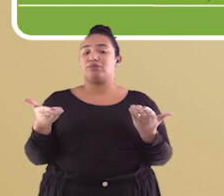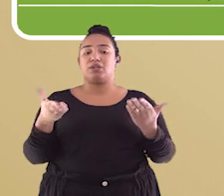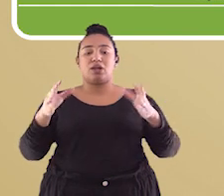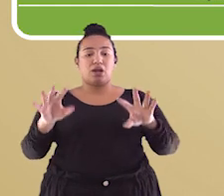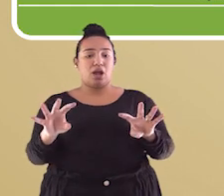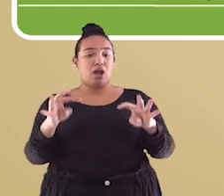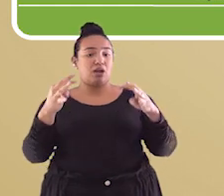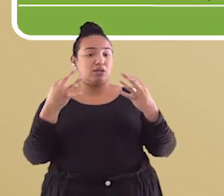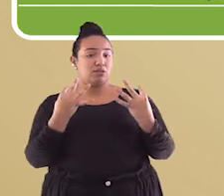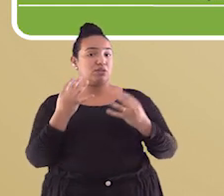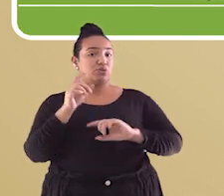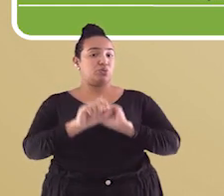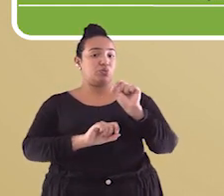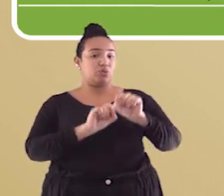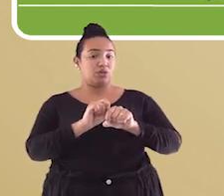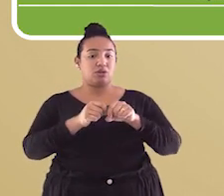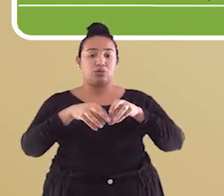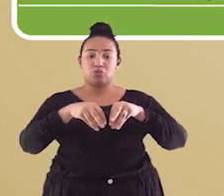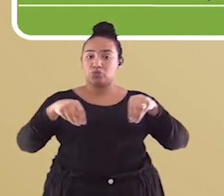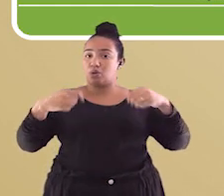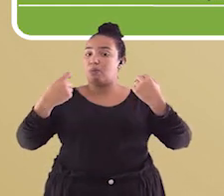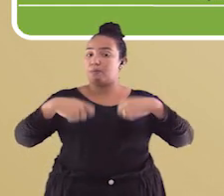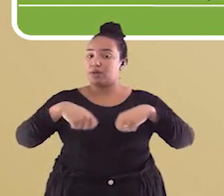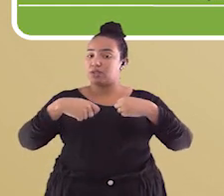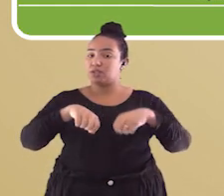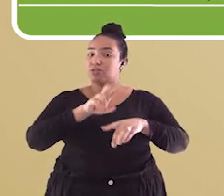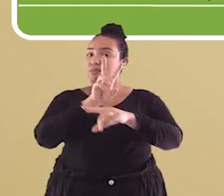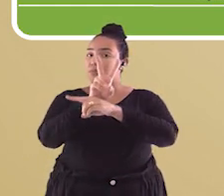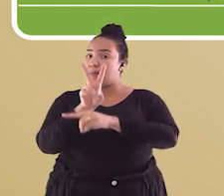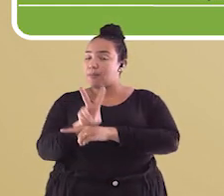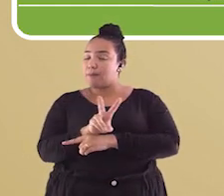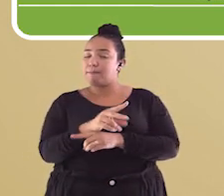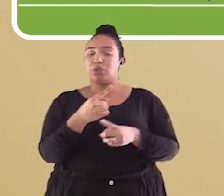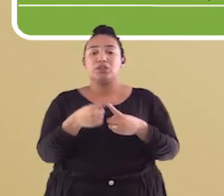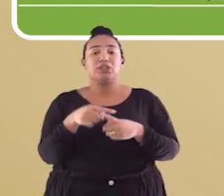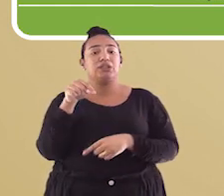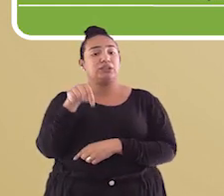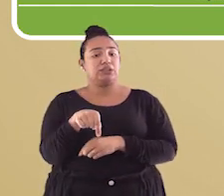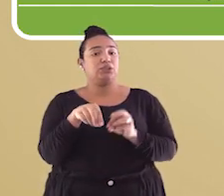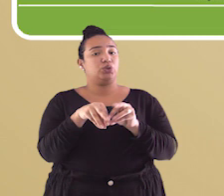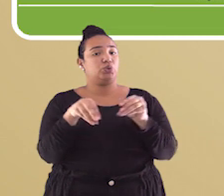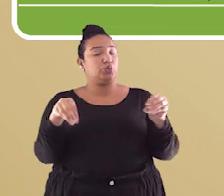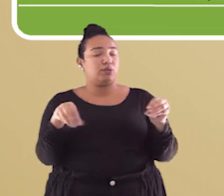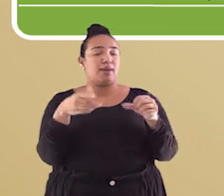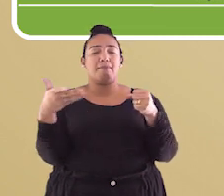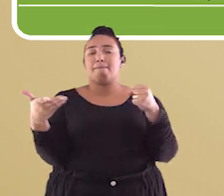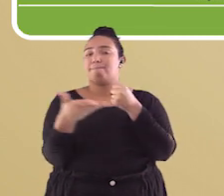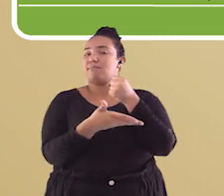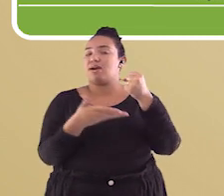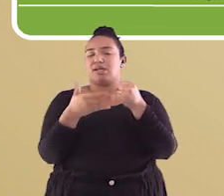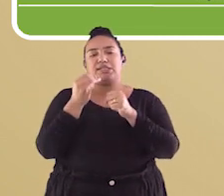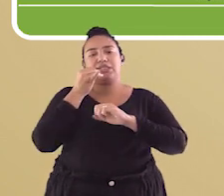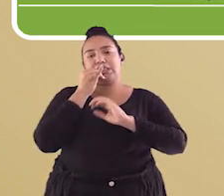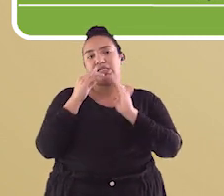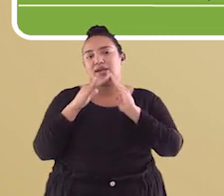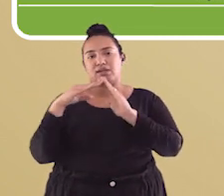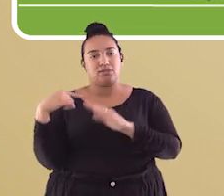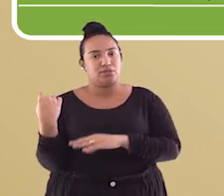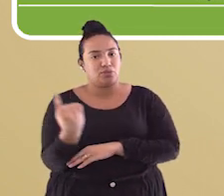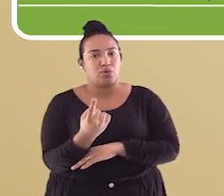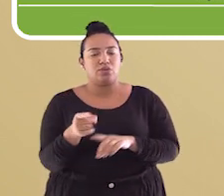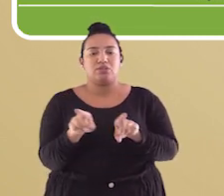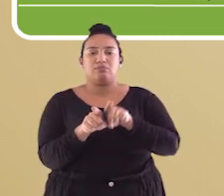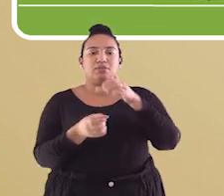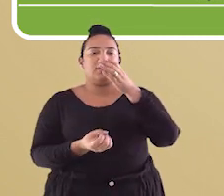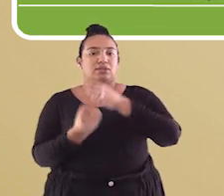de vocês para a preservação do solo, pois o solo é utilizado como base para a nossa moradia, construção